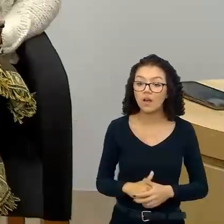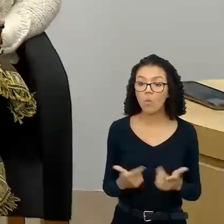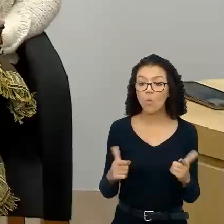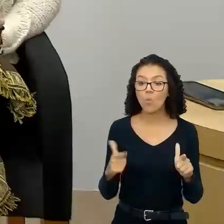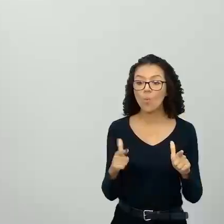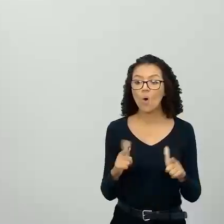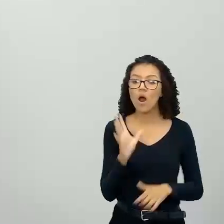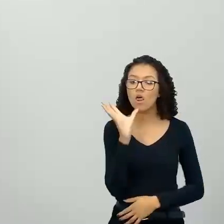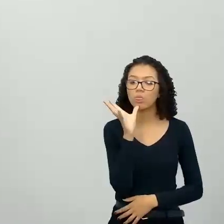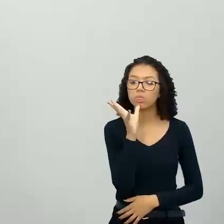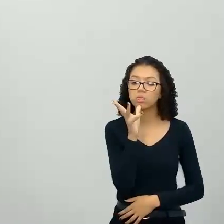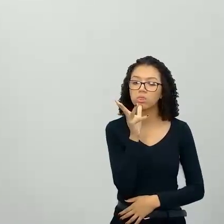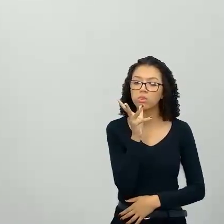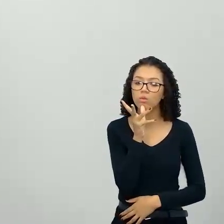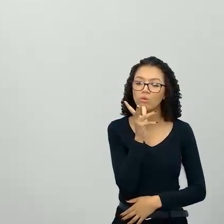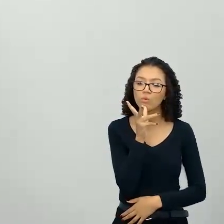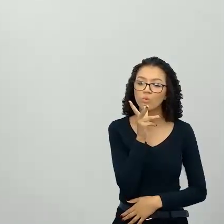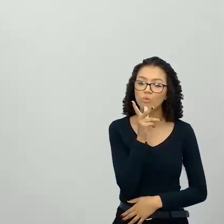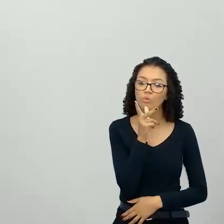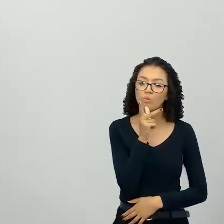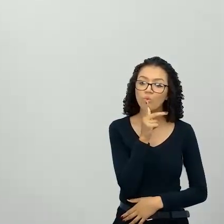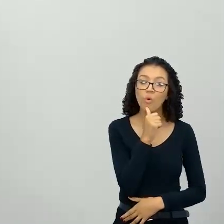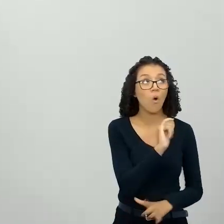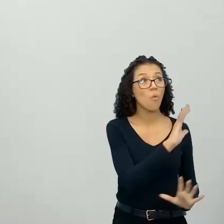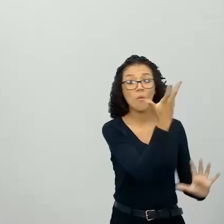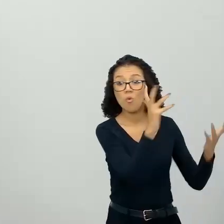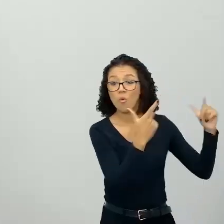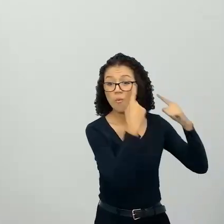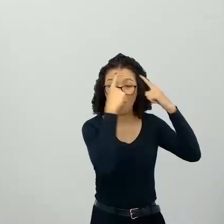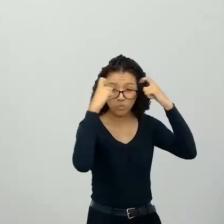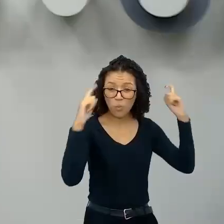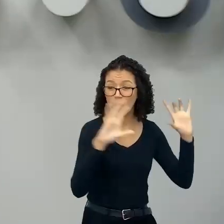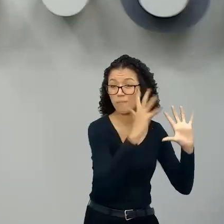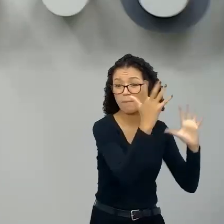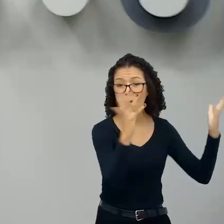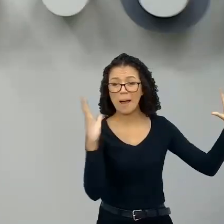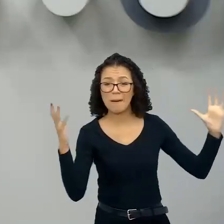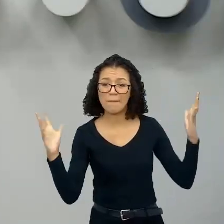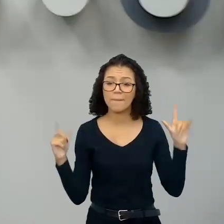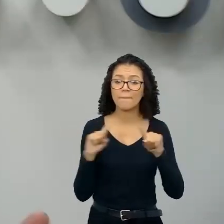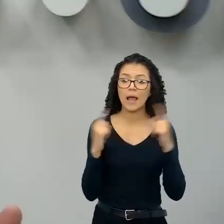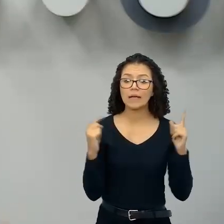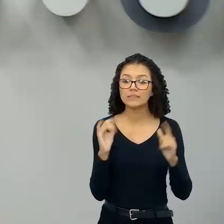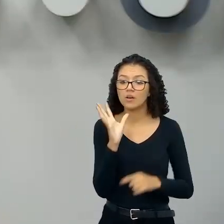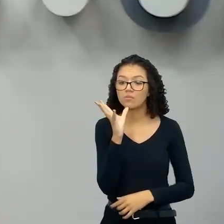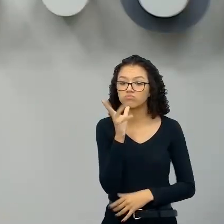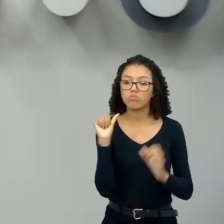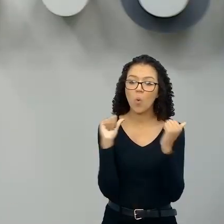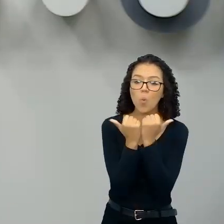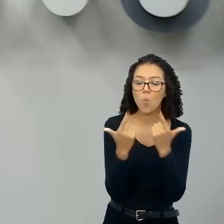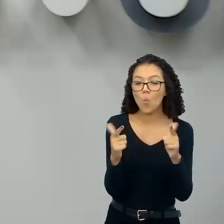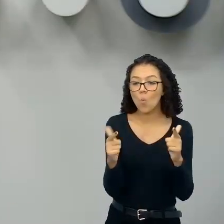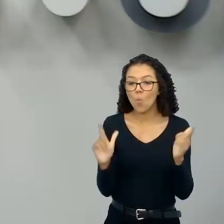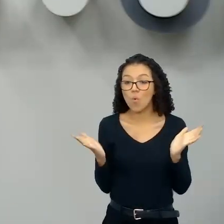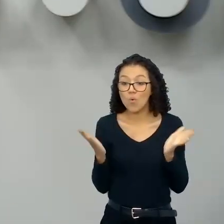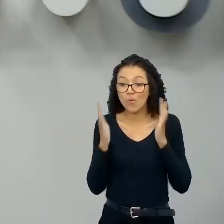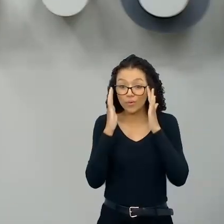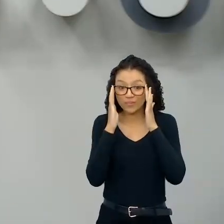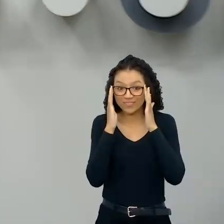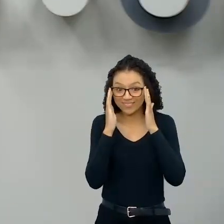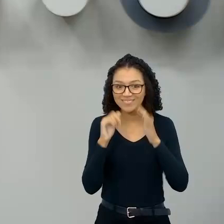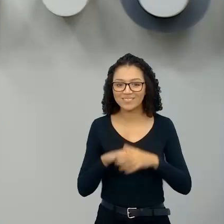contramão da quantidade de casos. Levanta aqui uma reflexão. Muito da dificuldade de se agir de